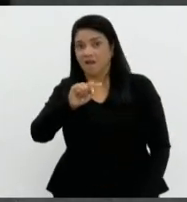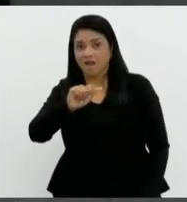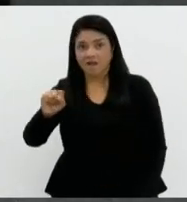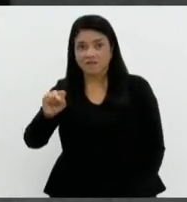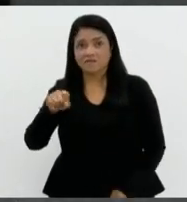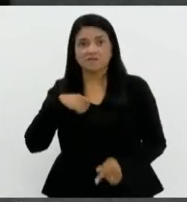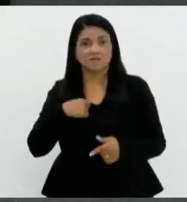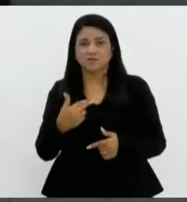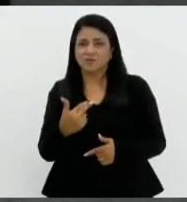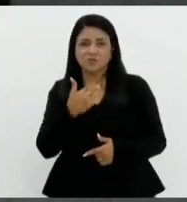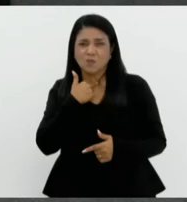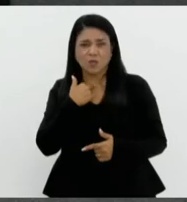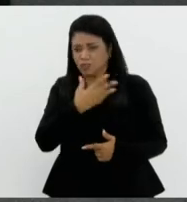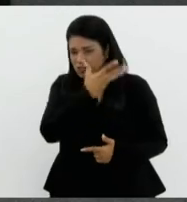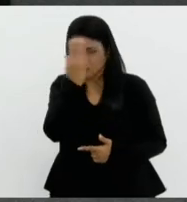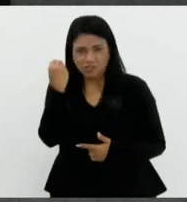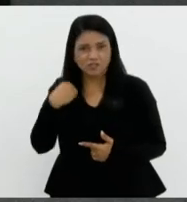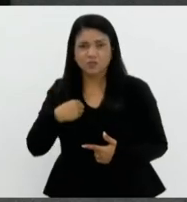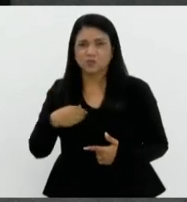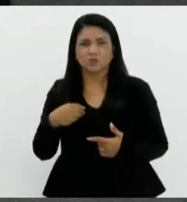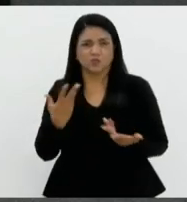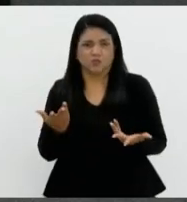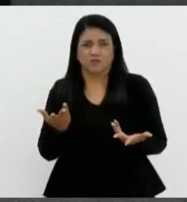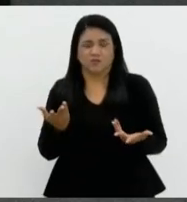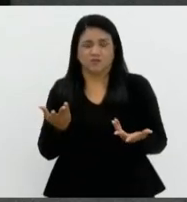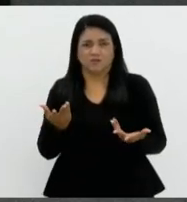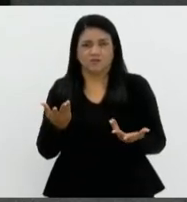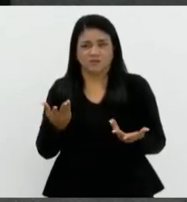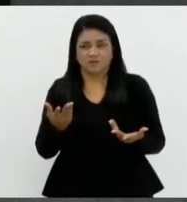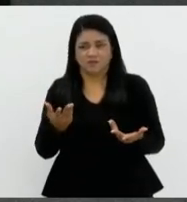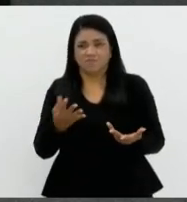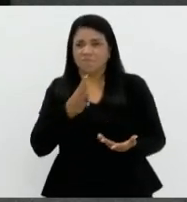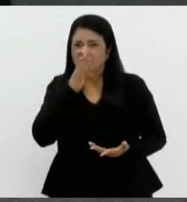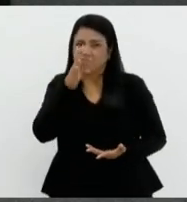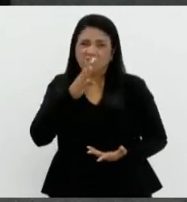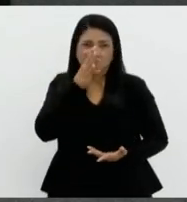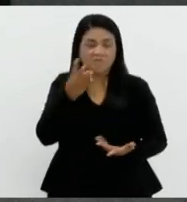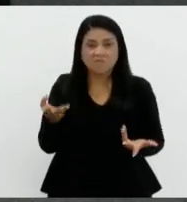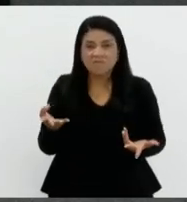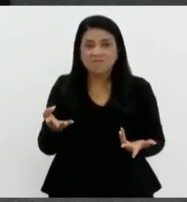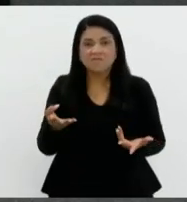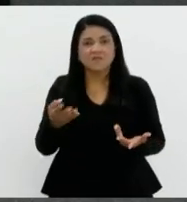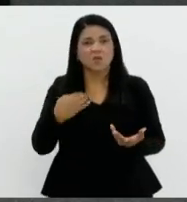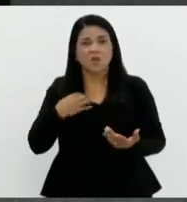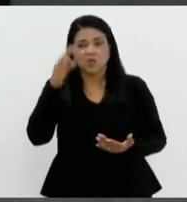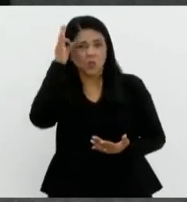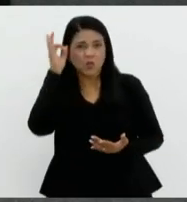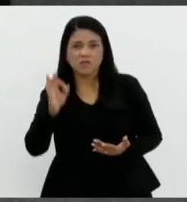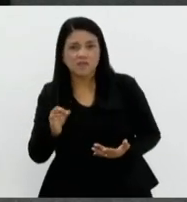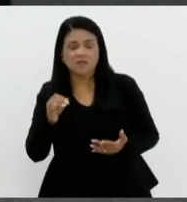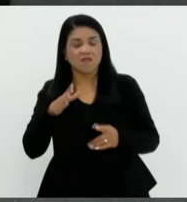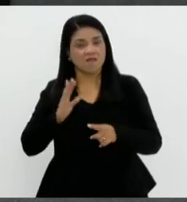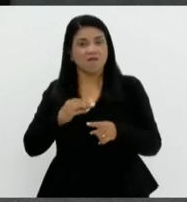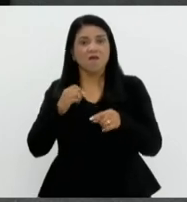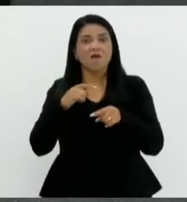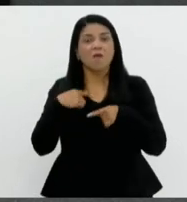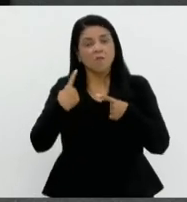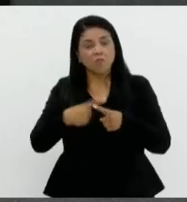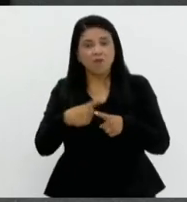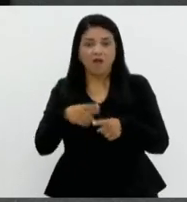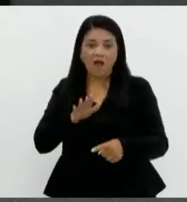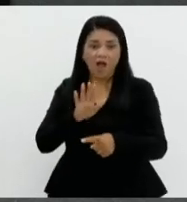ser banalizado nunca. Banalizar isso é uma incompreensão que só ajuda aqueles que